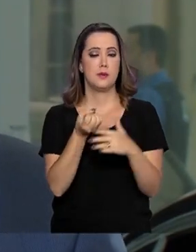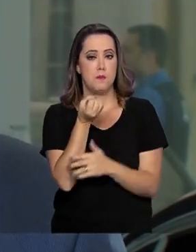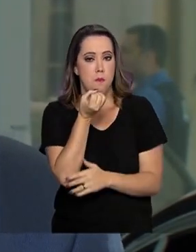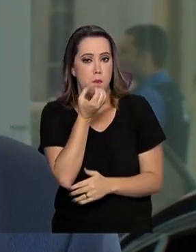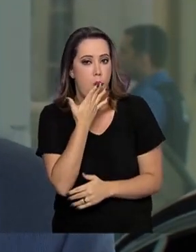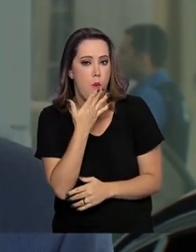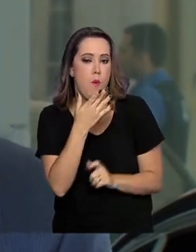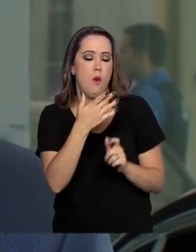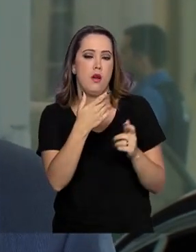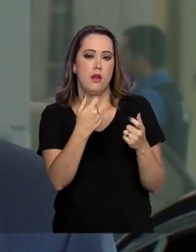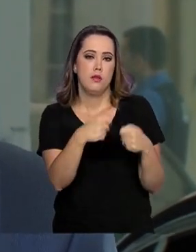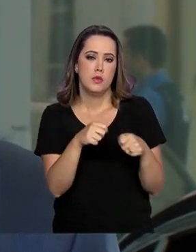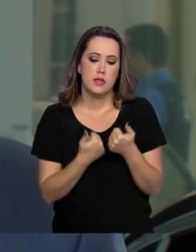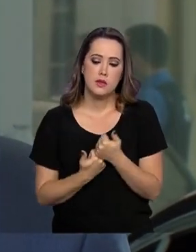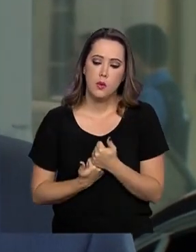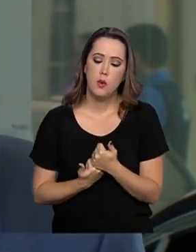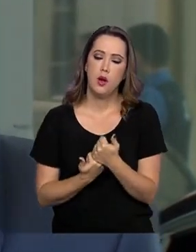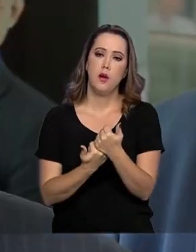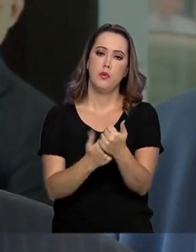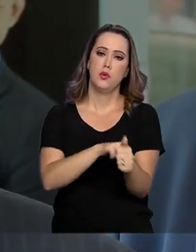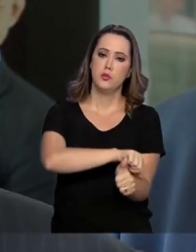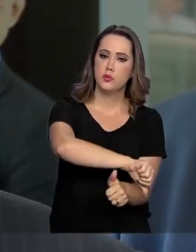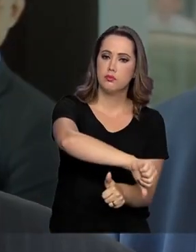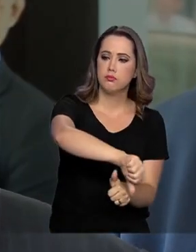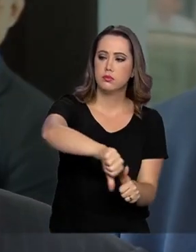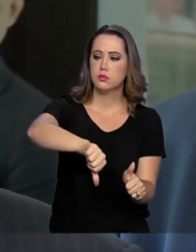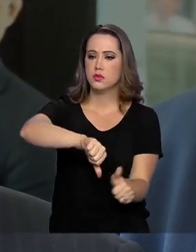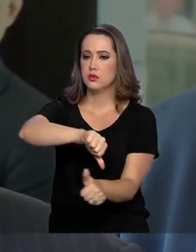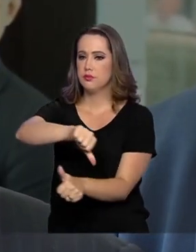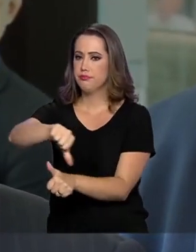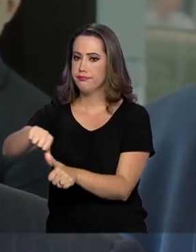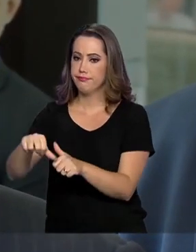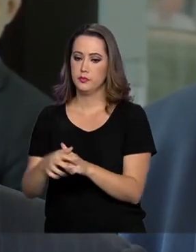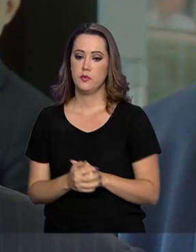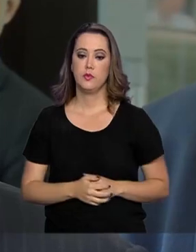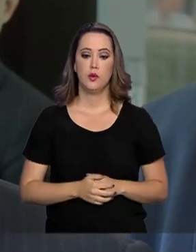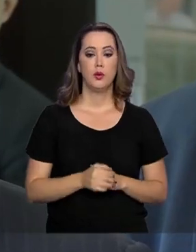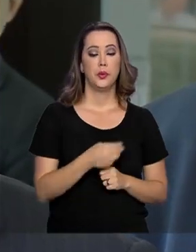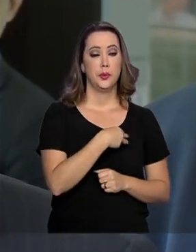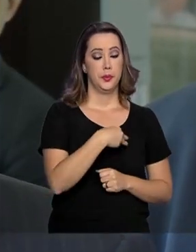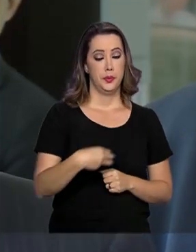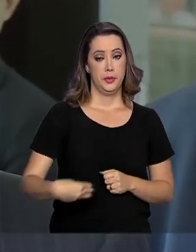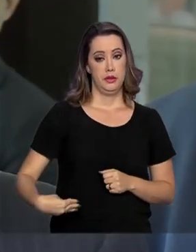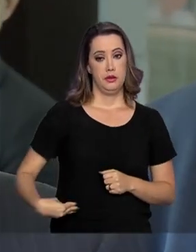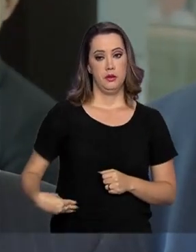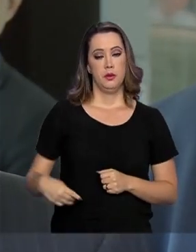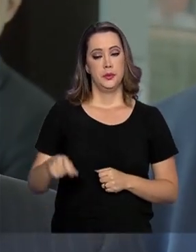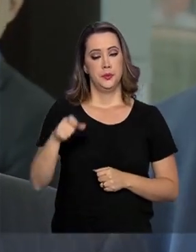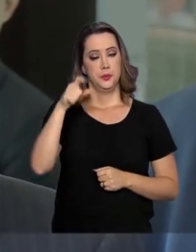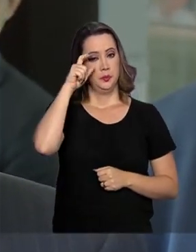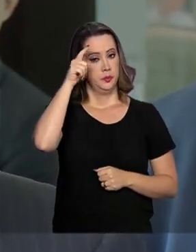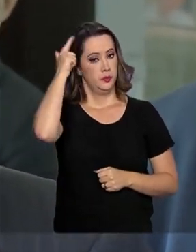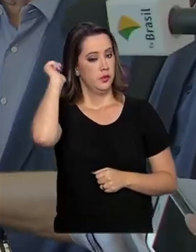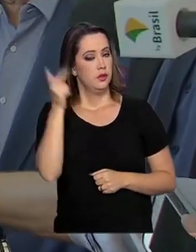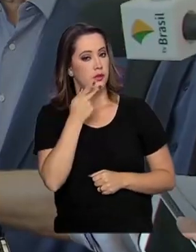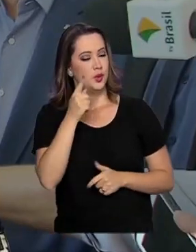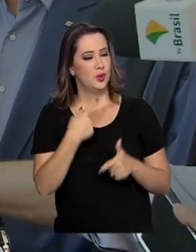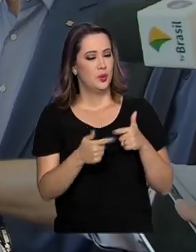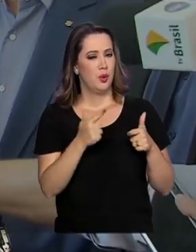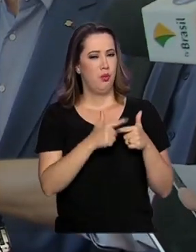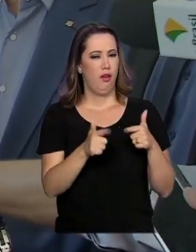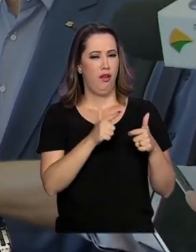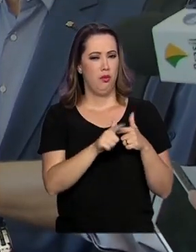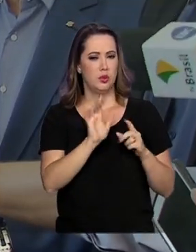suportar esse período de transição. Para o ministro Paulo Guedes, a crise provocada pelo coronavírus não